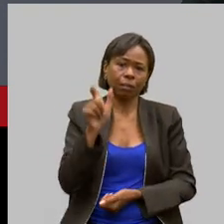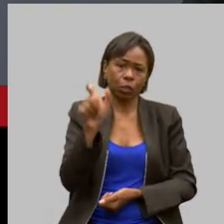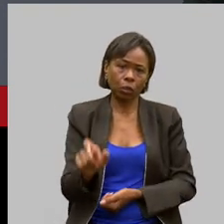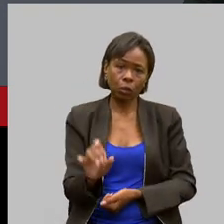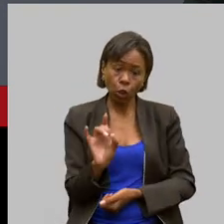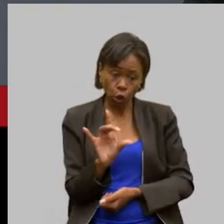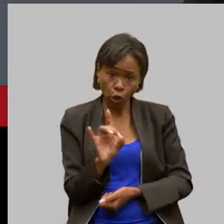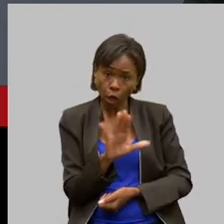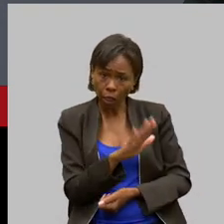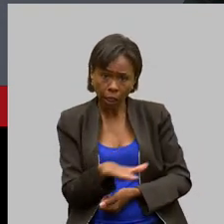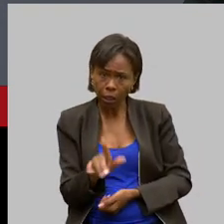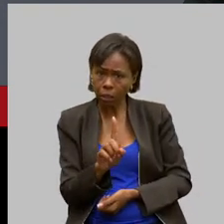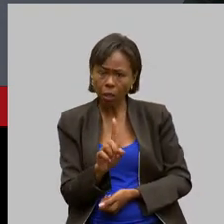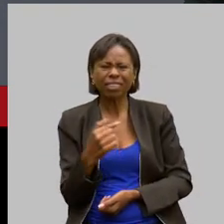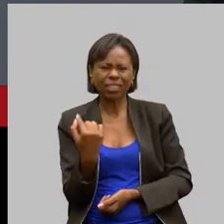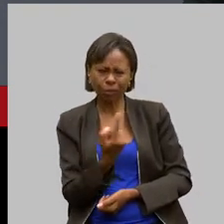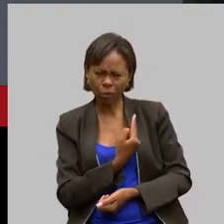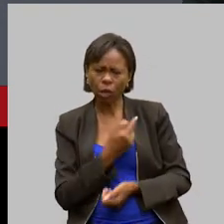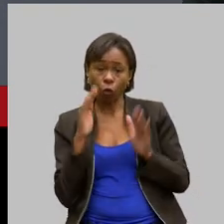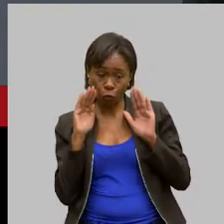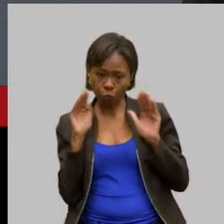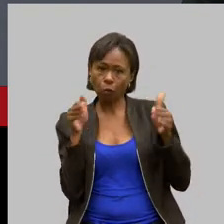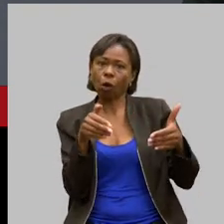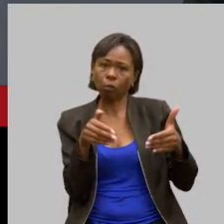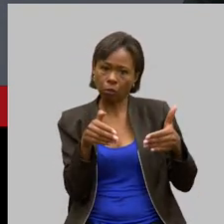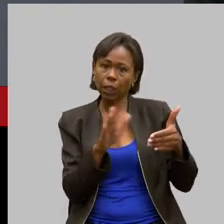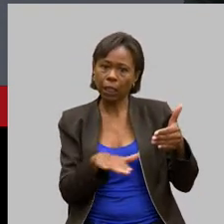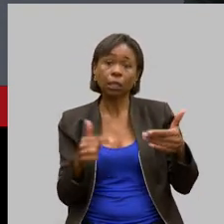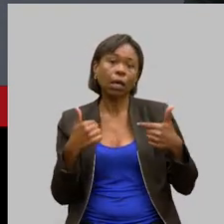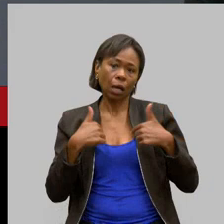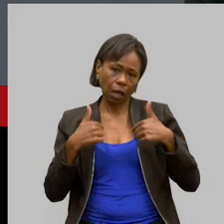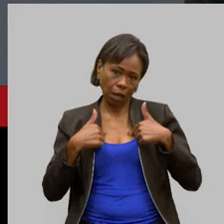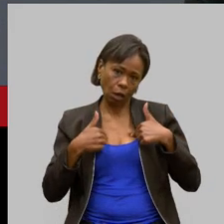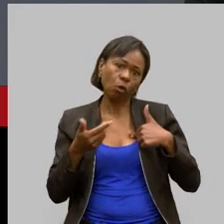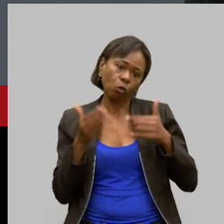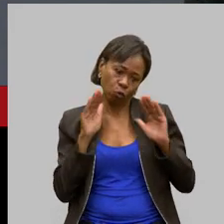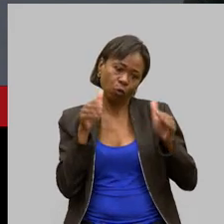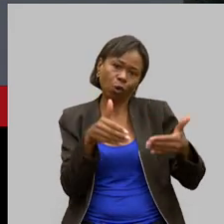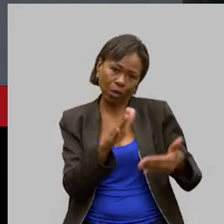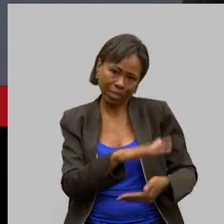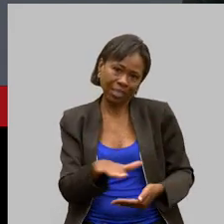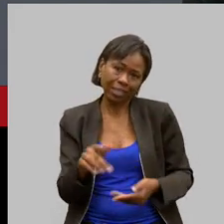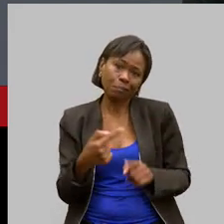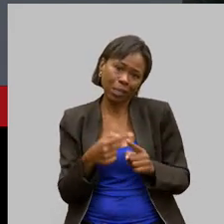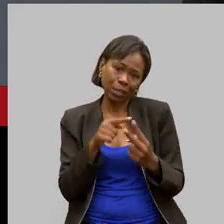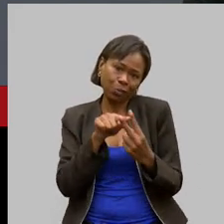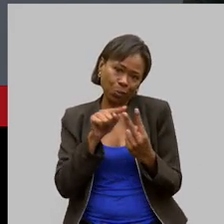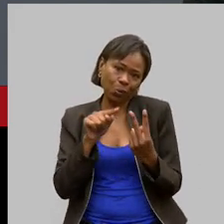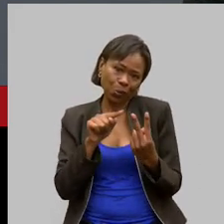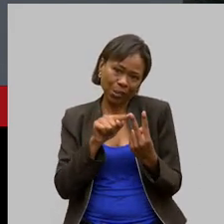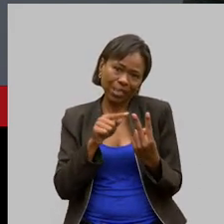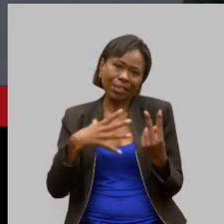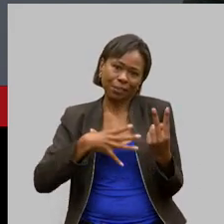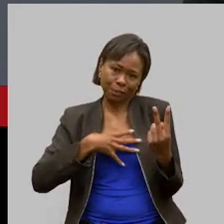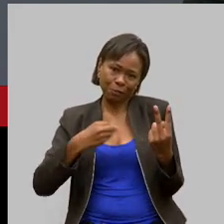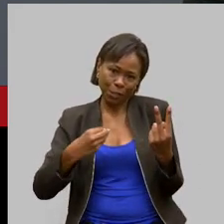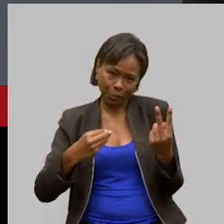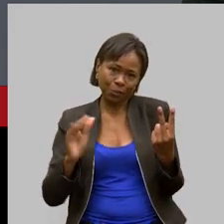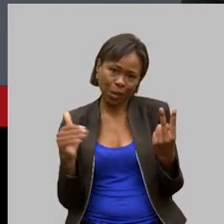gente costuma ter um foco muito importante em crianças o meu foco é porque eu tenho dois filhos com autismo isso me afeta